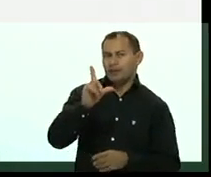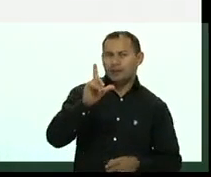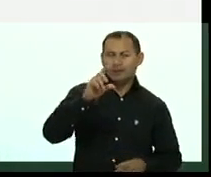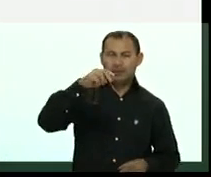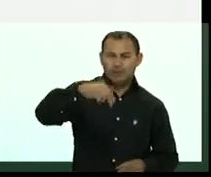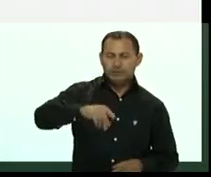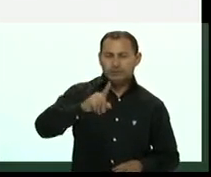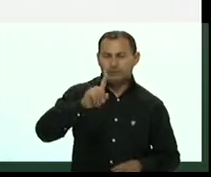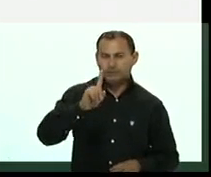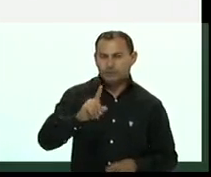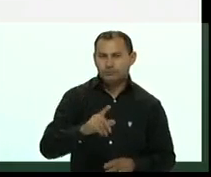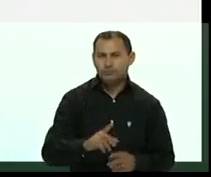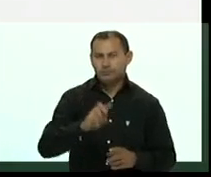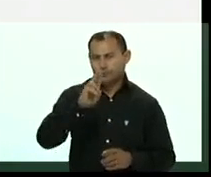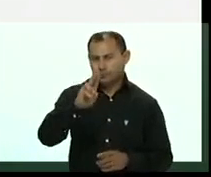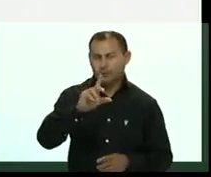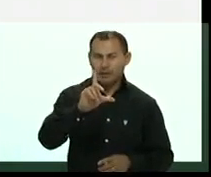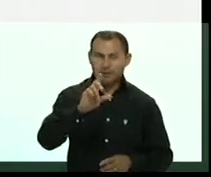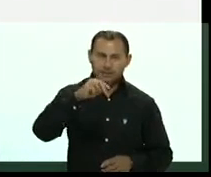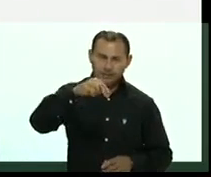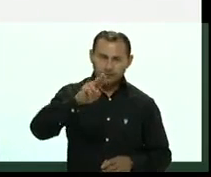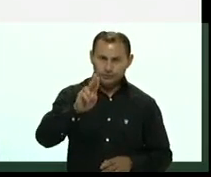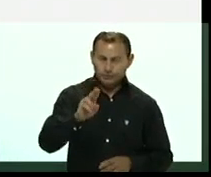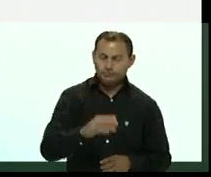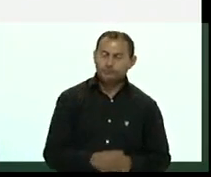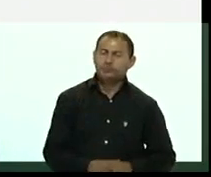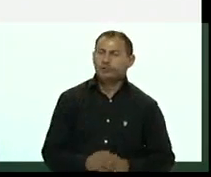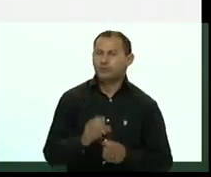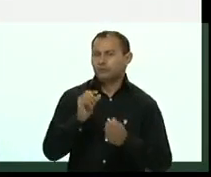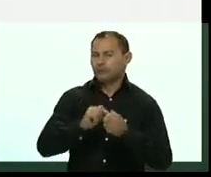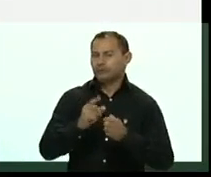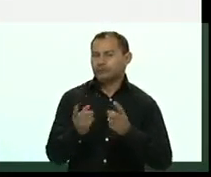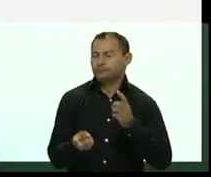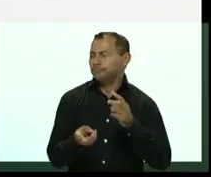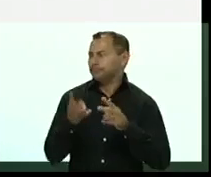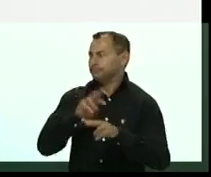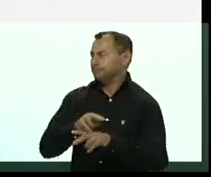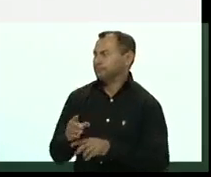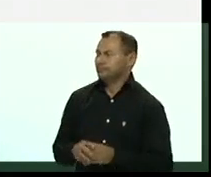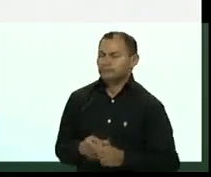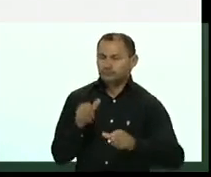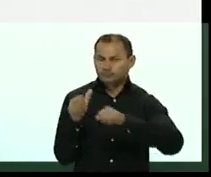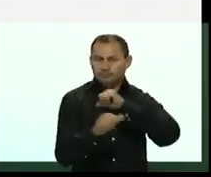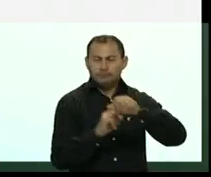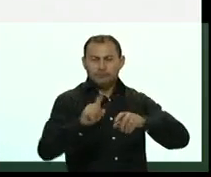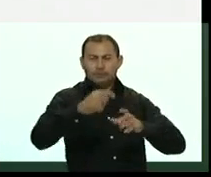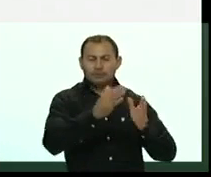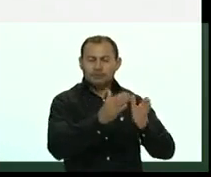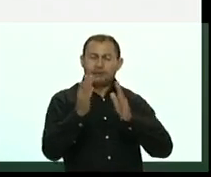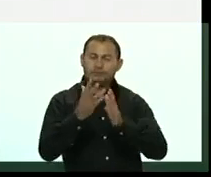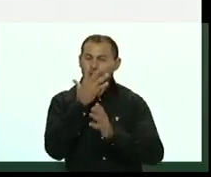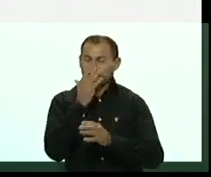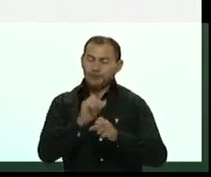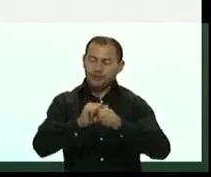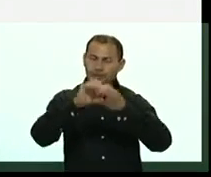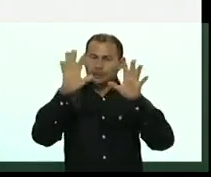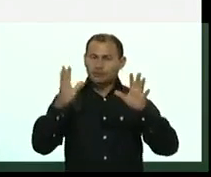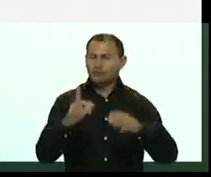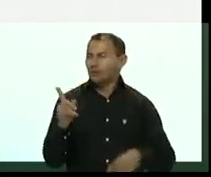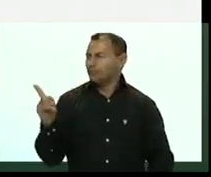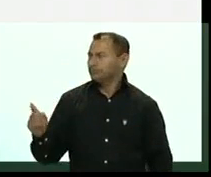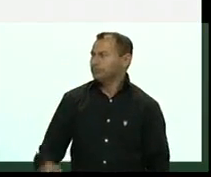u. Só que, cuidado aqui, a gente vai ter que fazer uma troca no nosso próximo slide, eu acho que vai ficar claro para